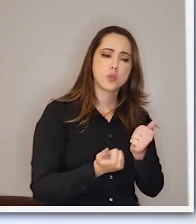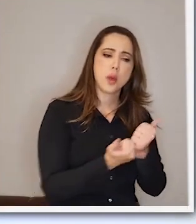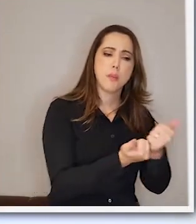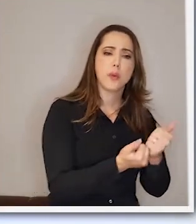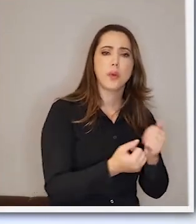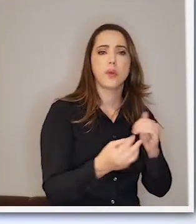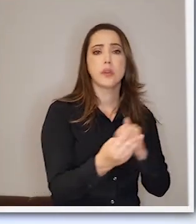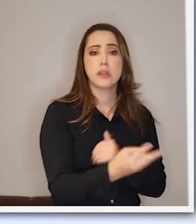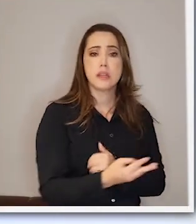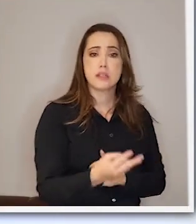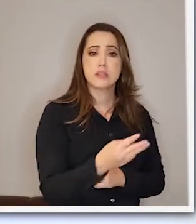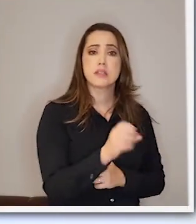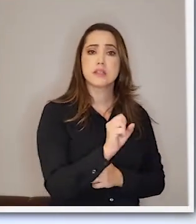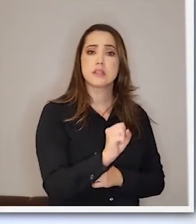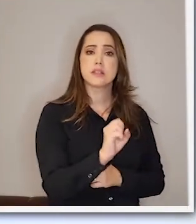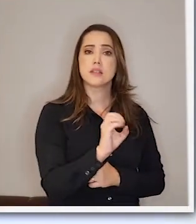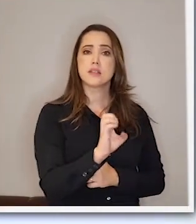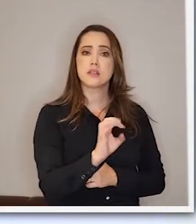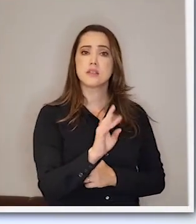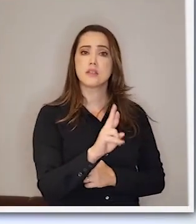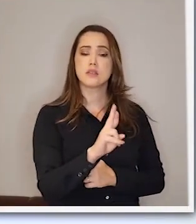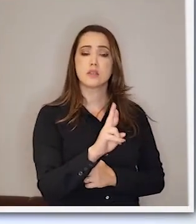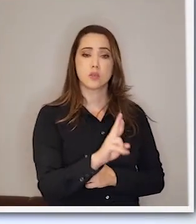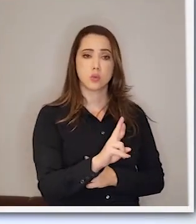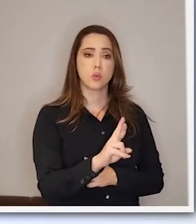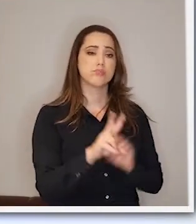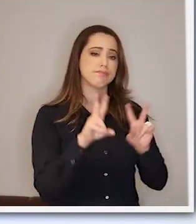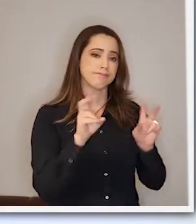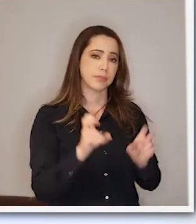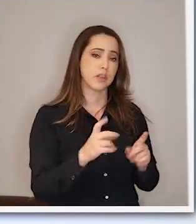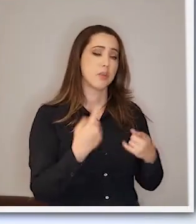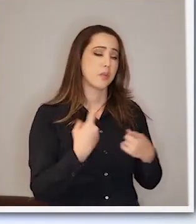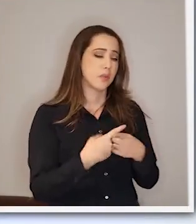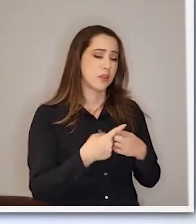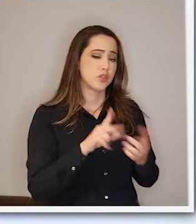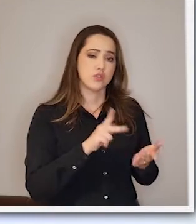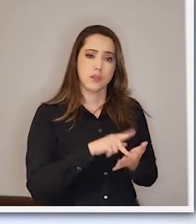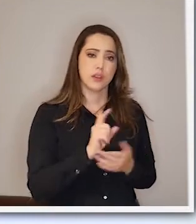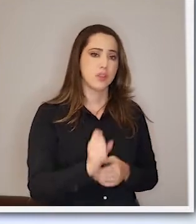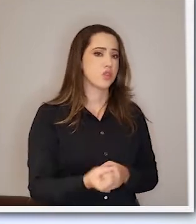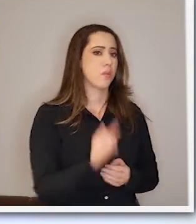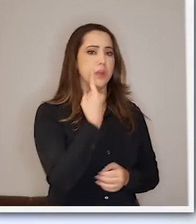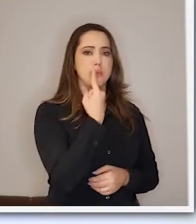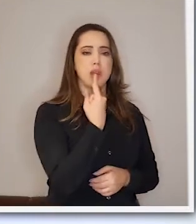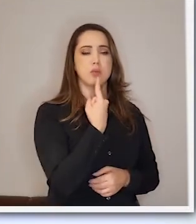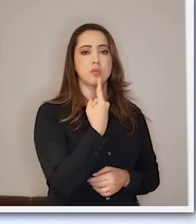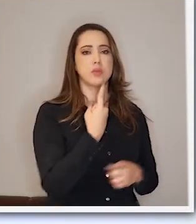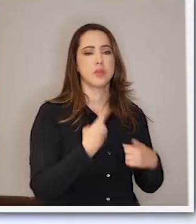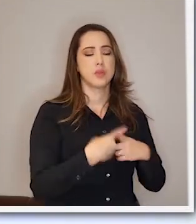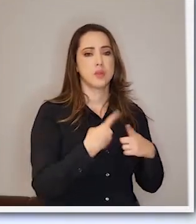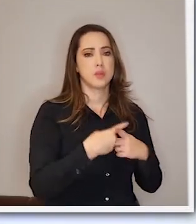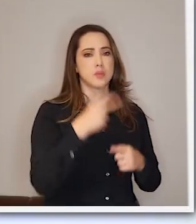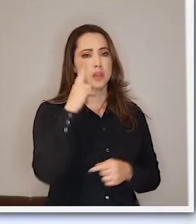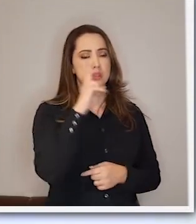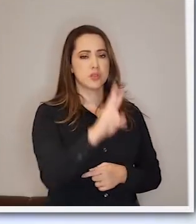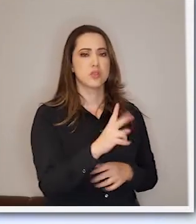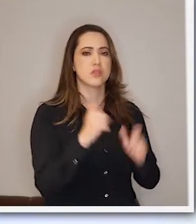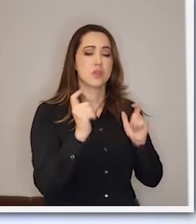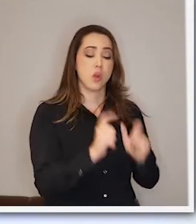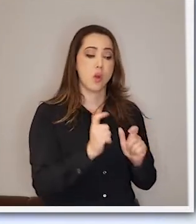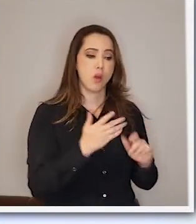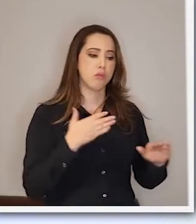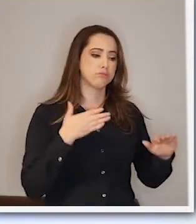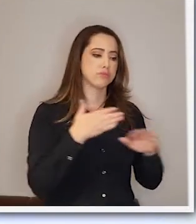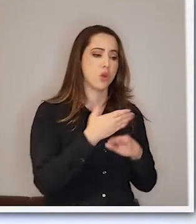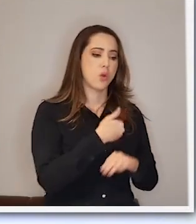setor. Porque na prática, o terceiro setor, ou chamado terceiro setor, é o primeiro. Porque o Estado